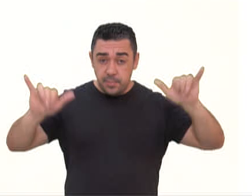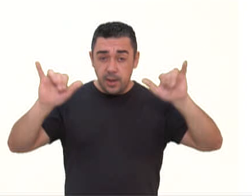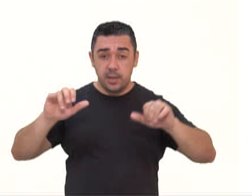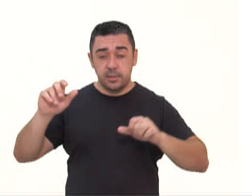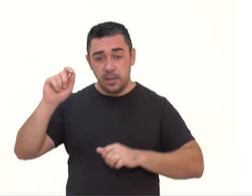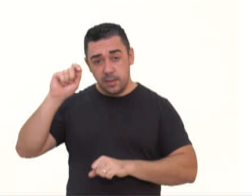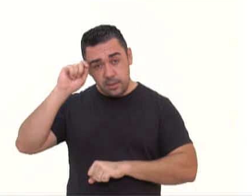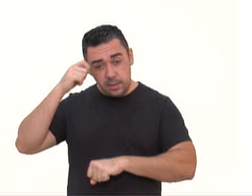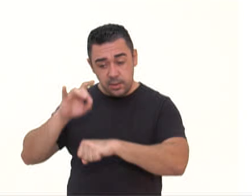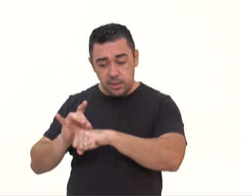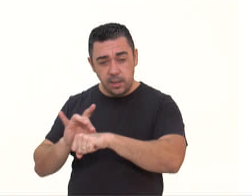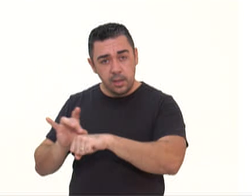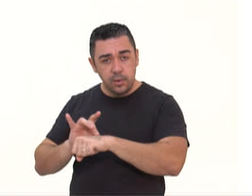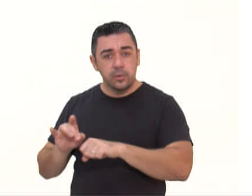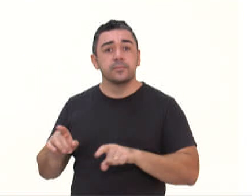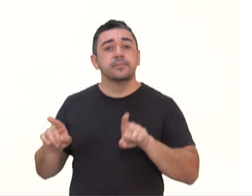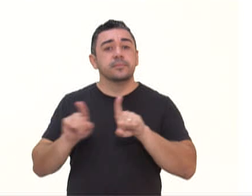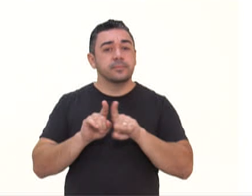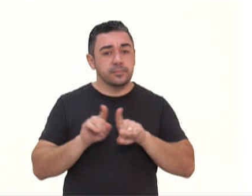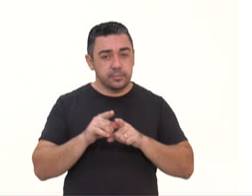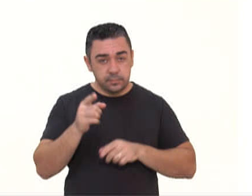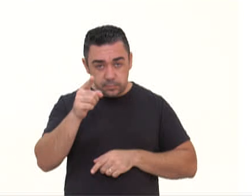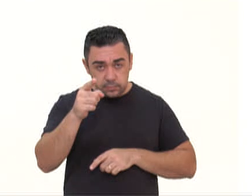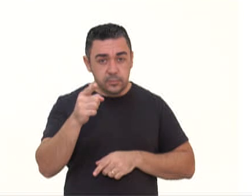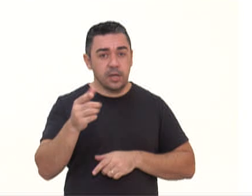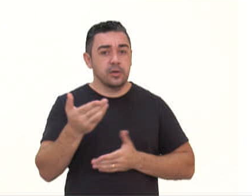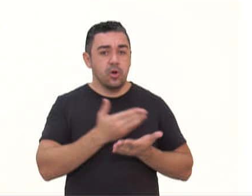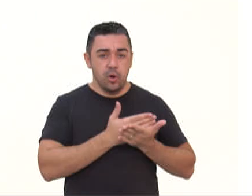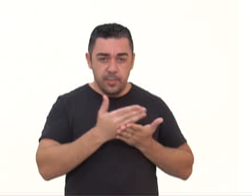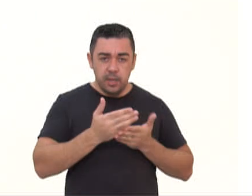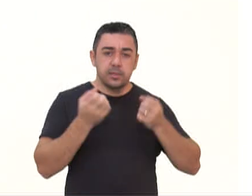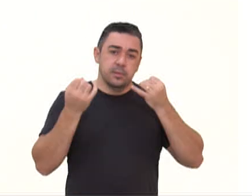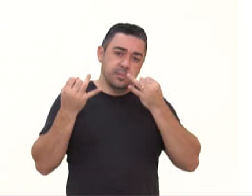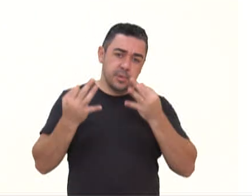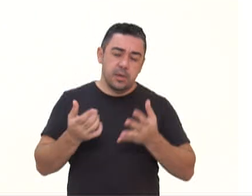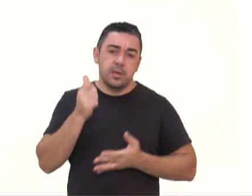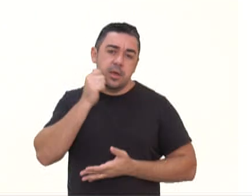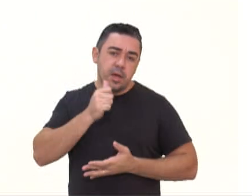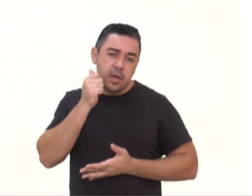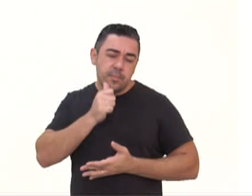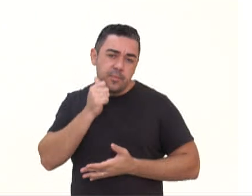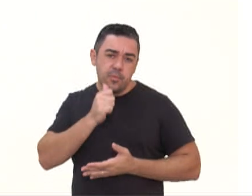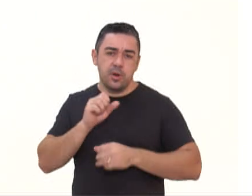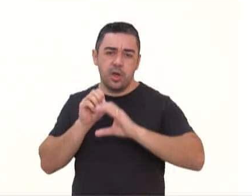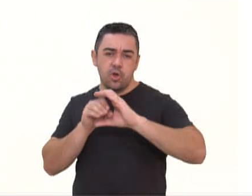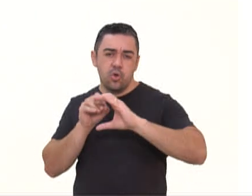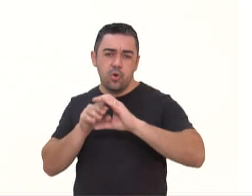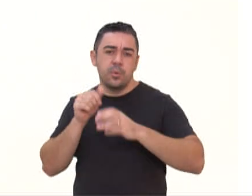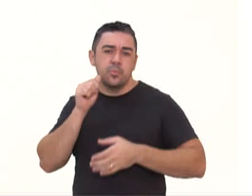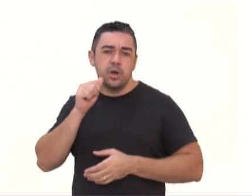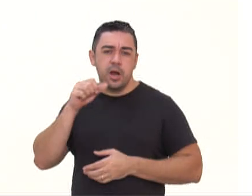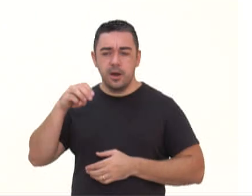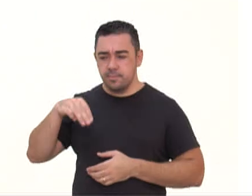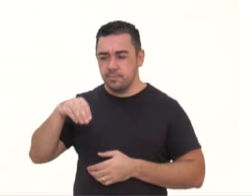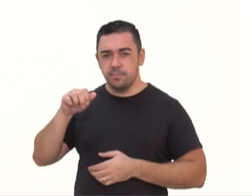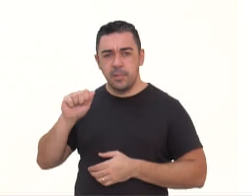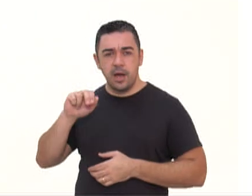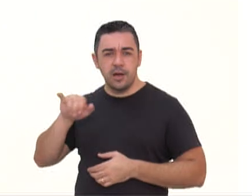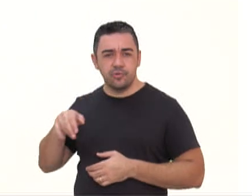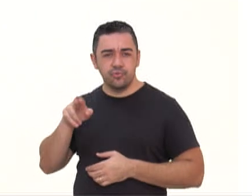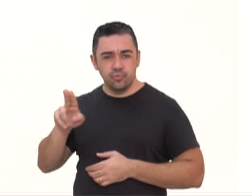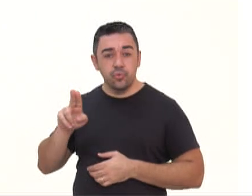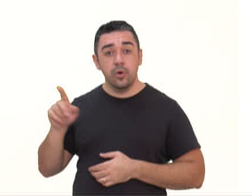negra, nós trouxemos para você desde o começo a imagem da jornalista da Rede Globo, a Maju Coutinho, e falando sobre